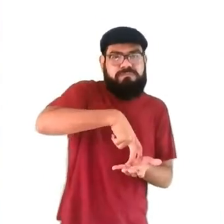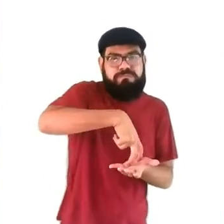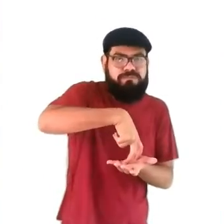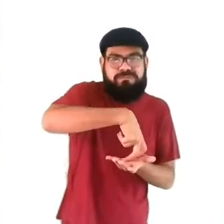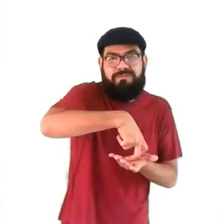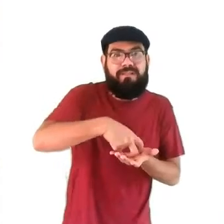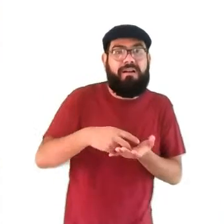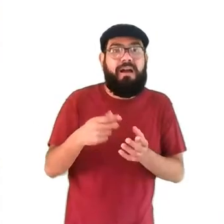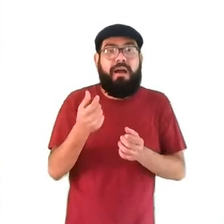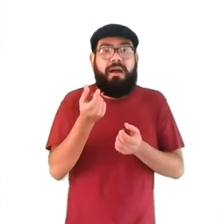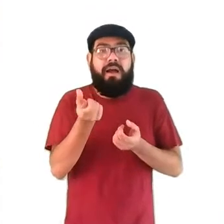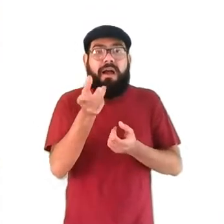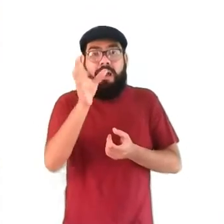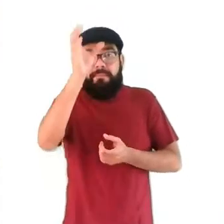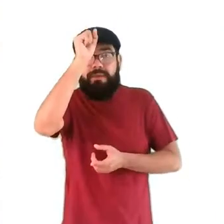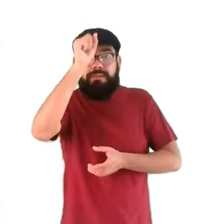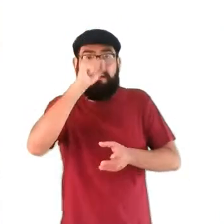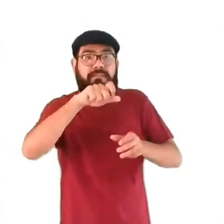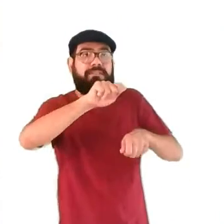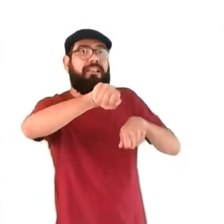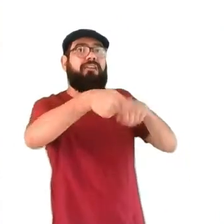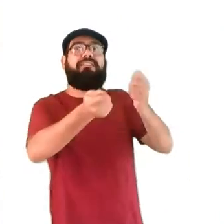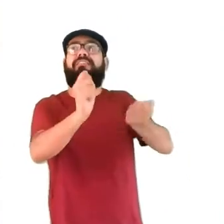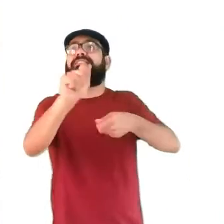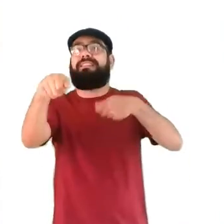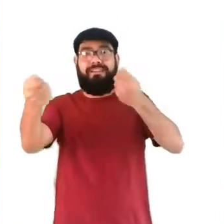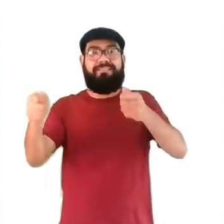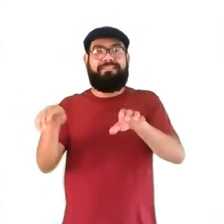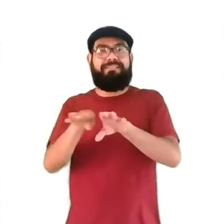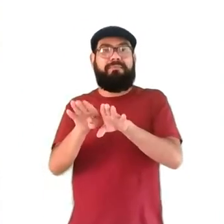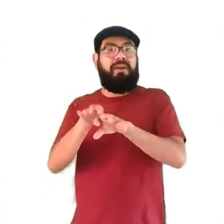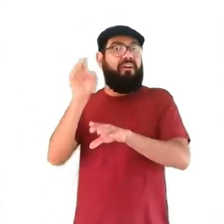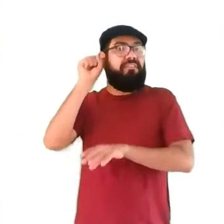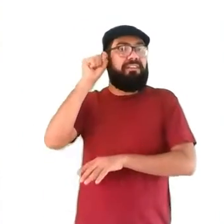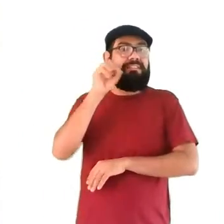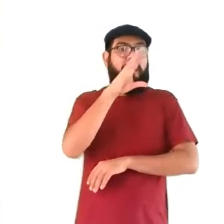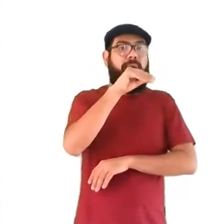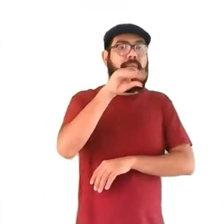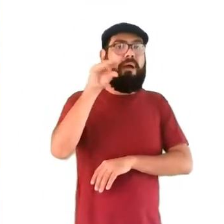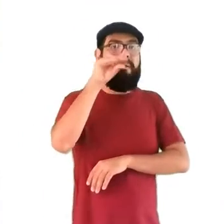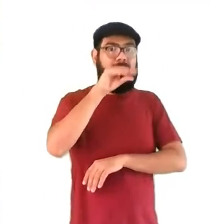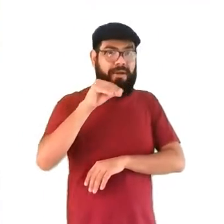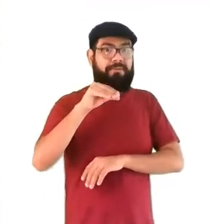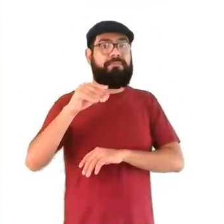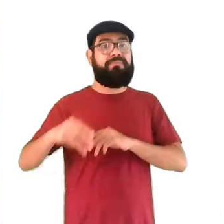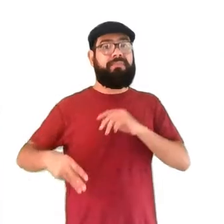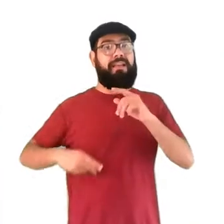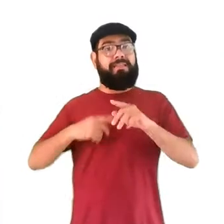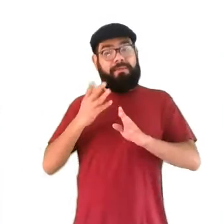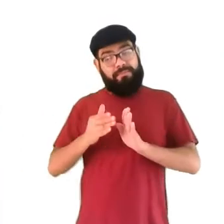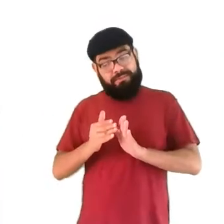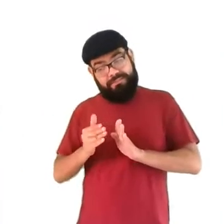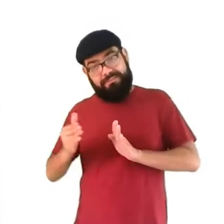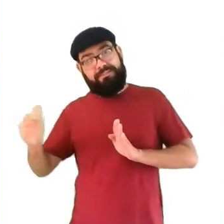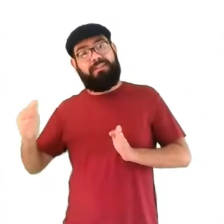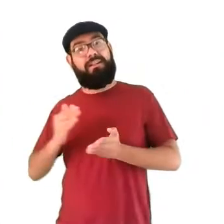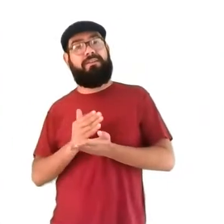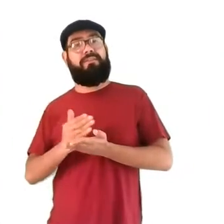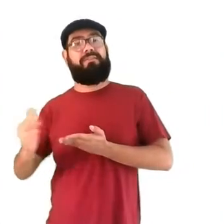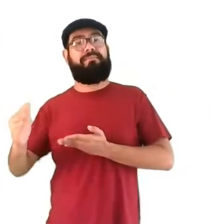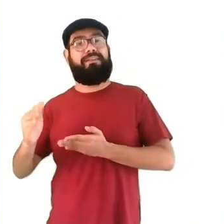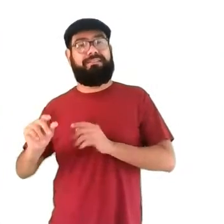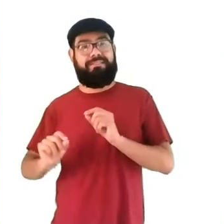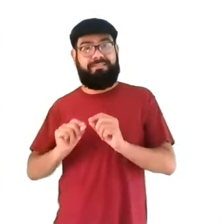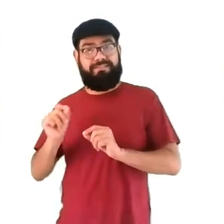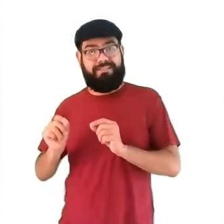logo depois ela chega na terceira infância, onde ela já vai aprender a trabalhar com os demais, no caso, brincar